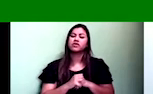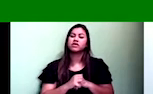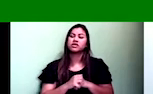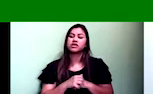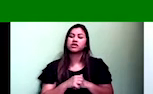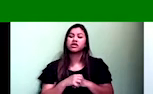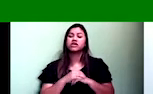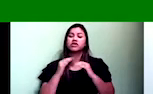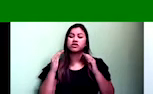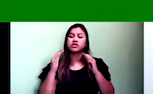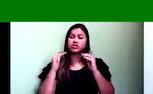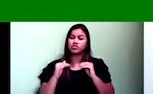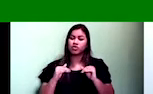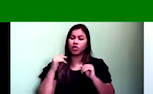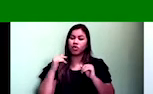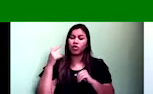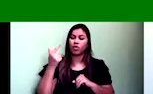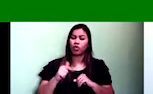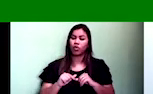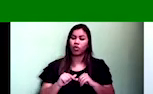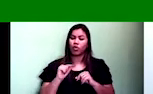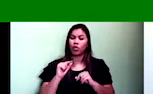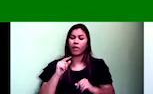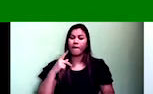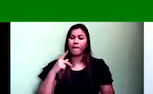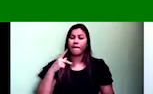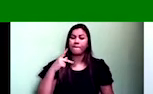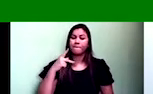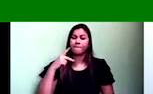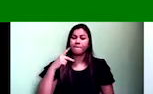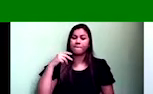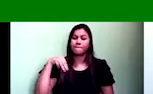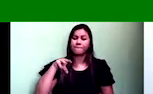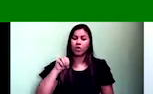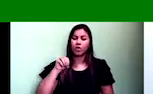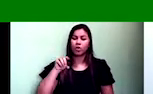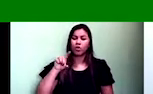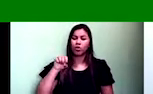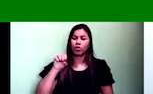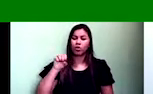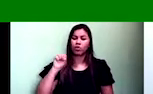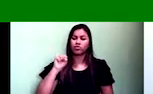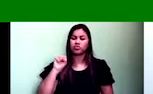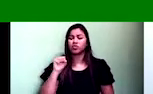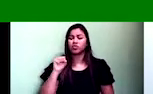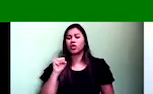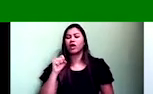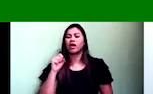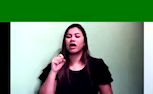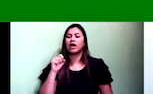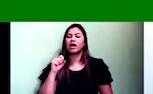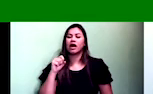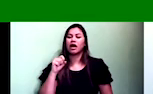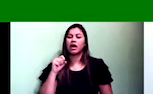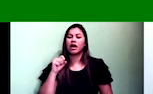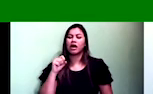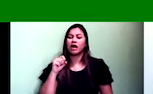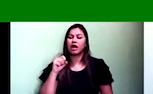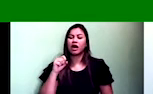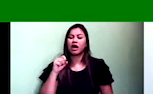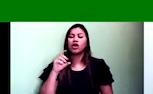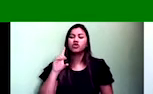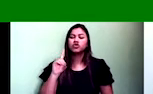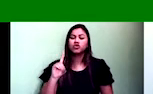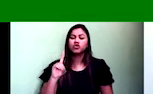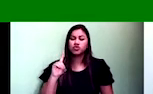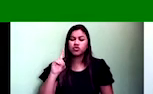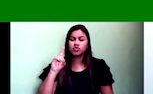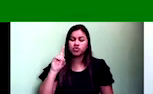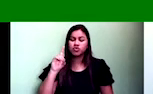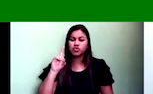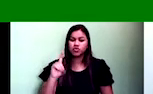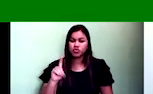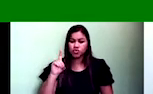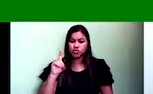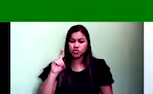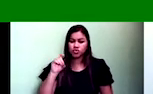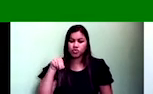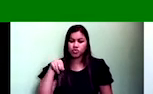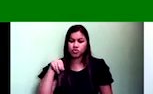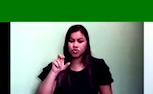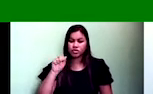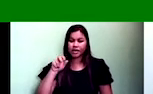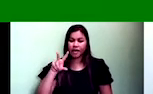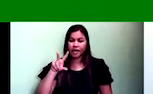pediculose e escabiose são os principais, molusco contagioso no contato pele com